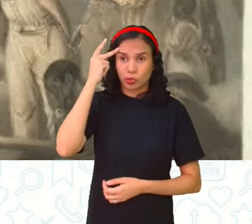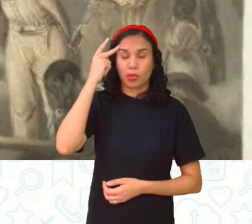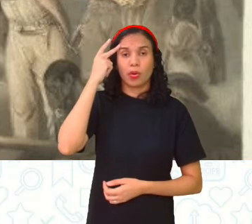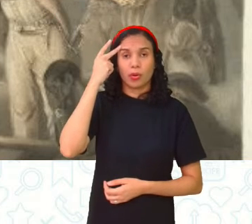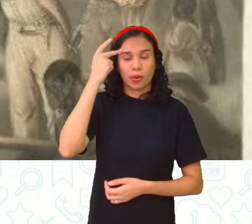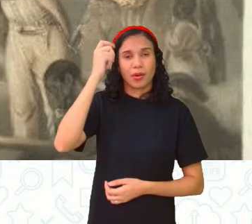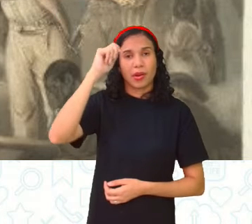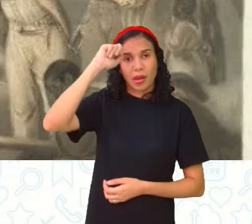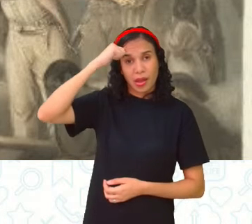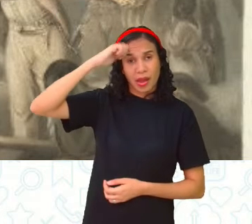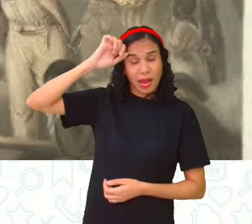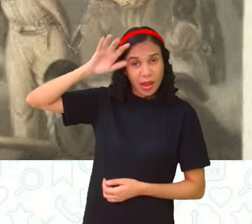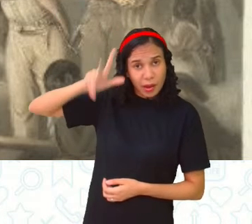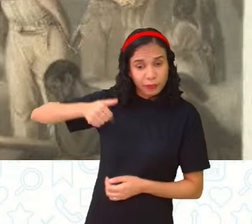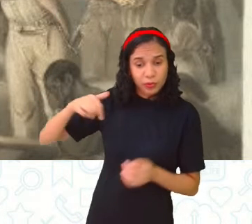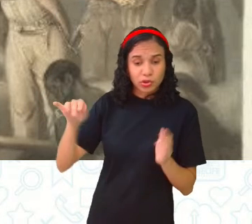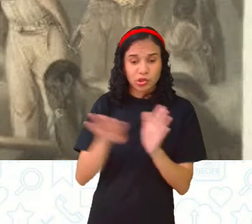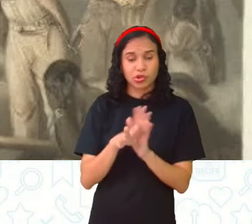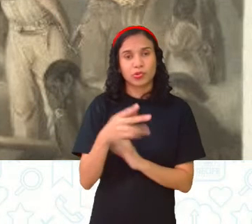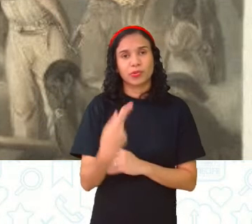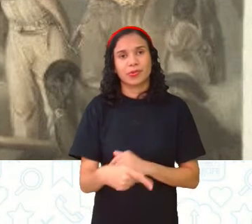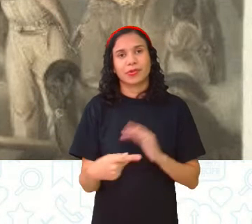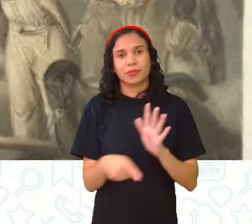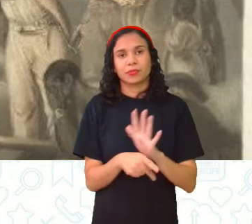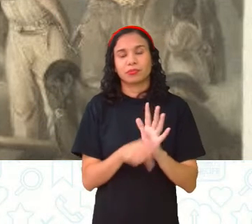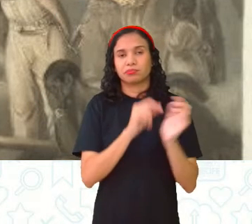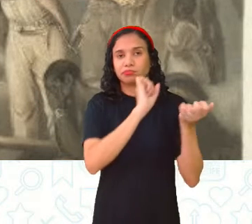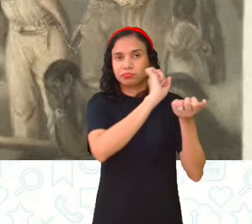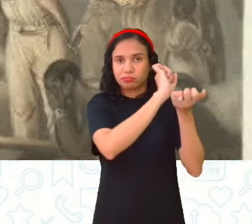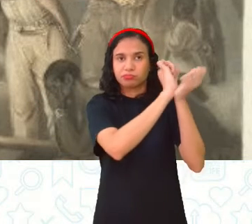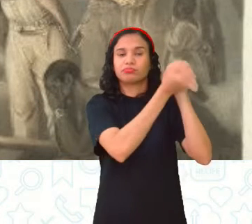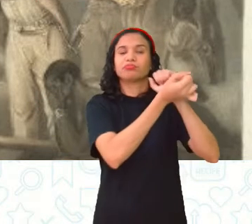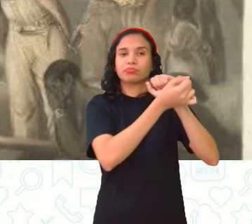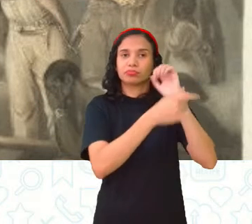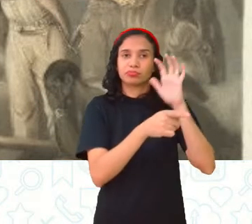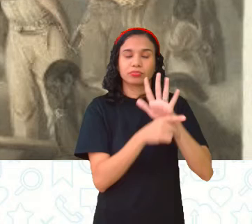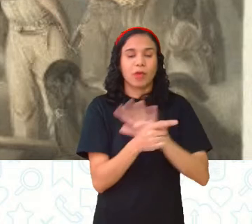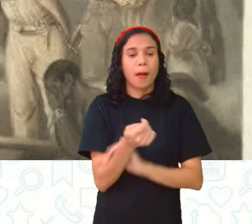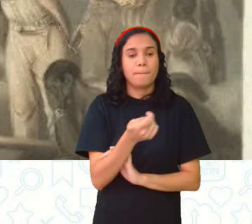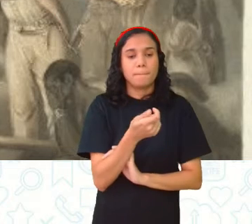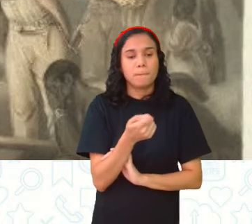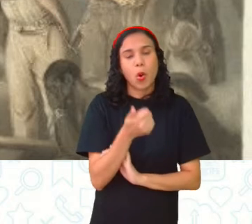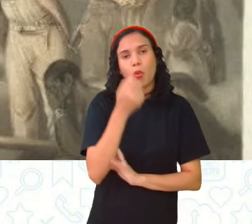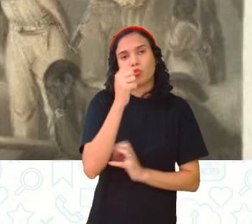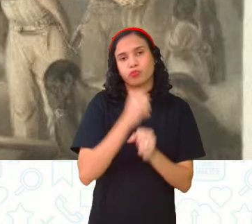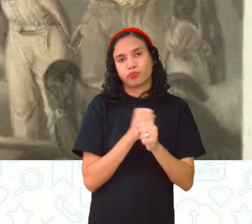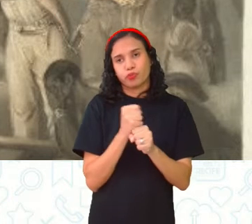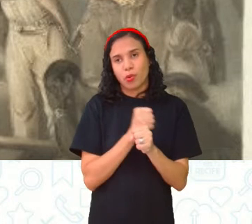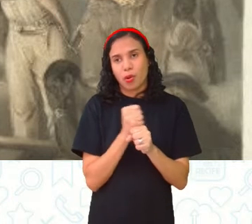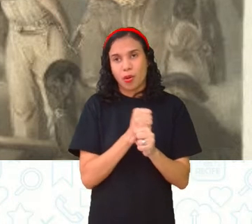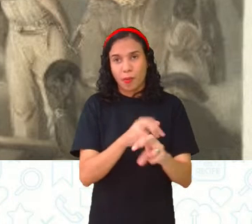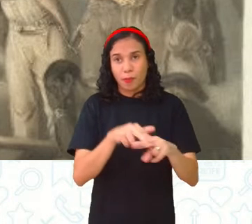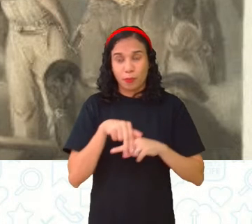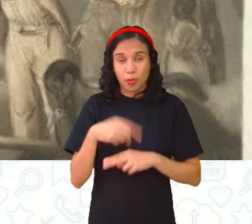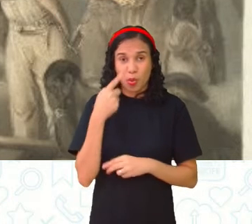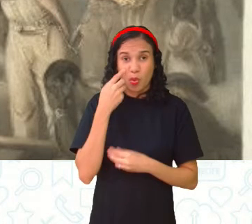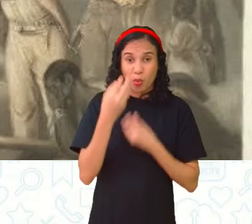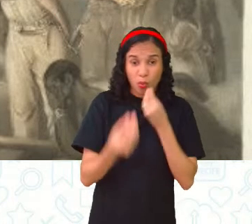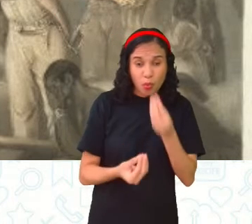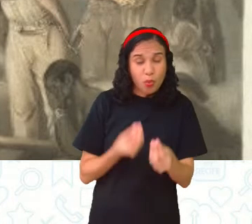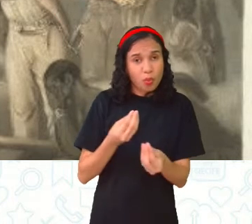de africanos chegaram aqui para ser escravizados em poucos anos, né? E aí foi que